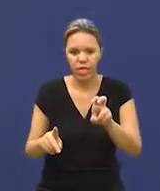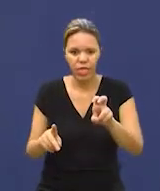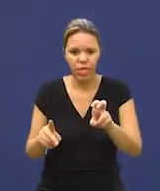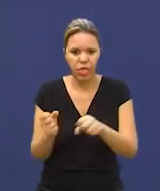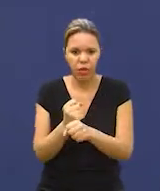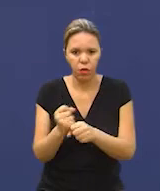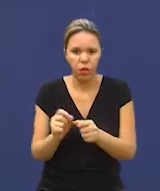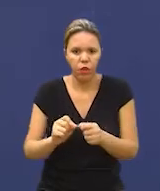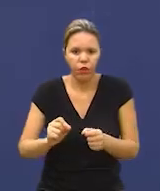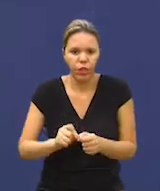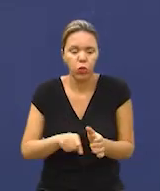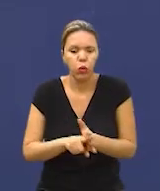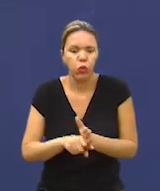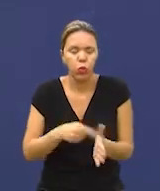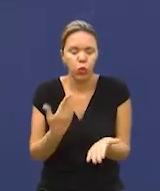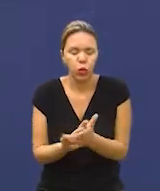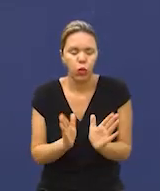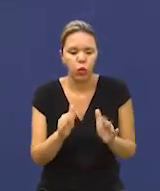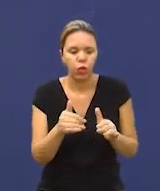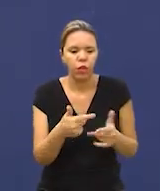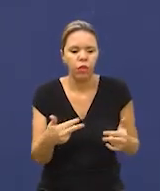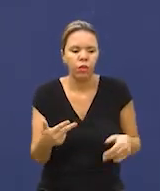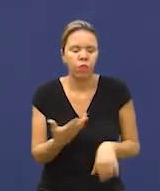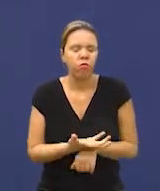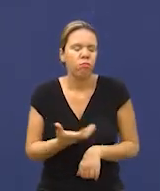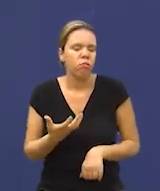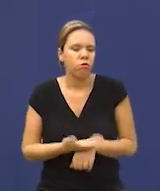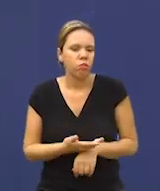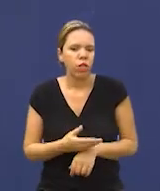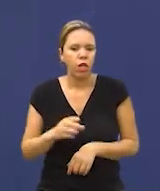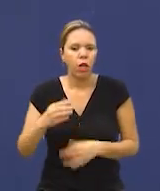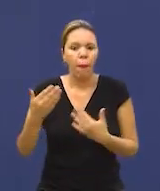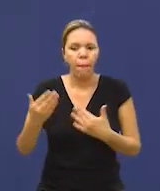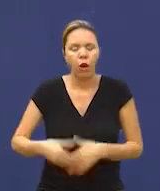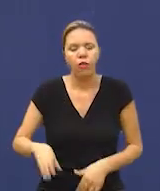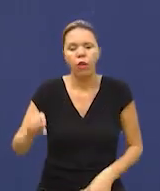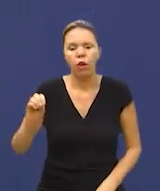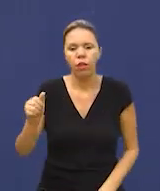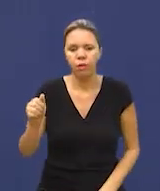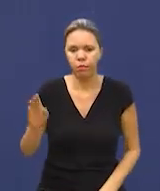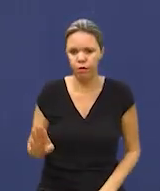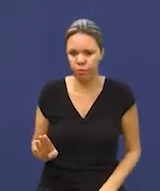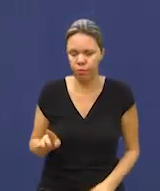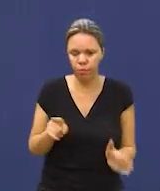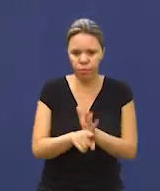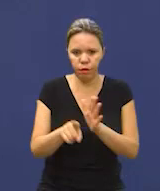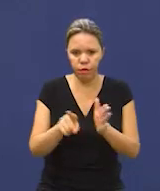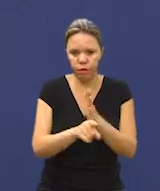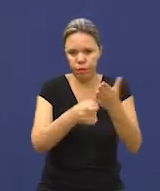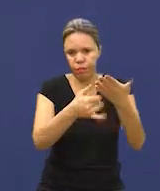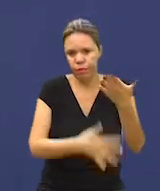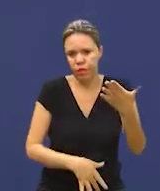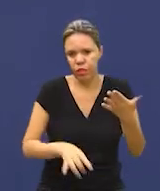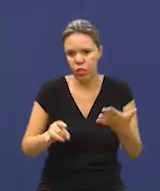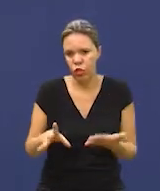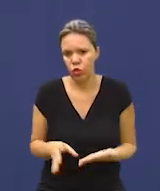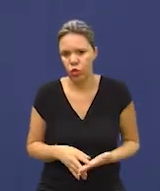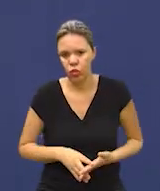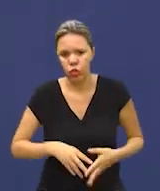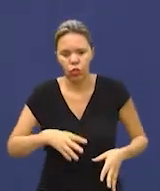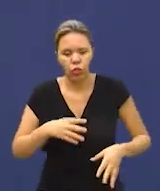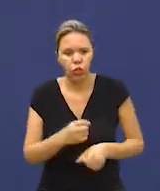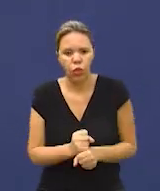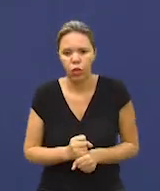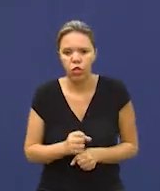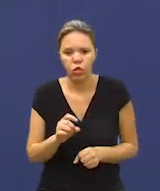fez, estudou aquilo. Então, a prova da OAB é composta por perguntas abrangentes, elas nunca são aquela nota de